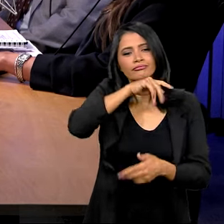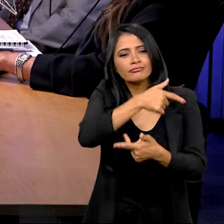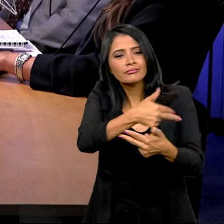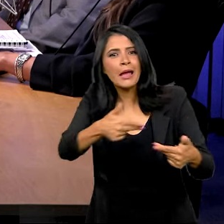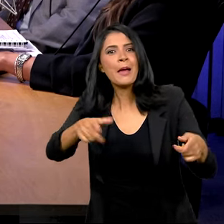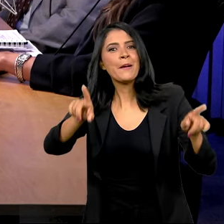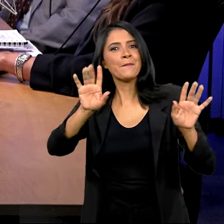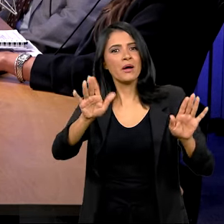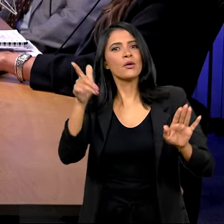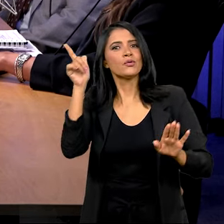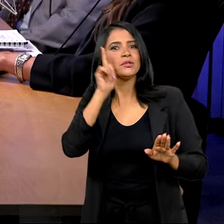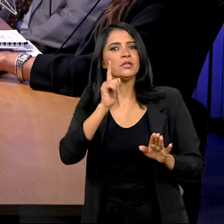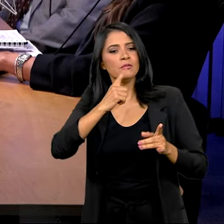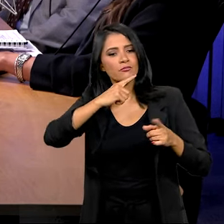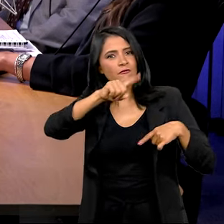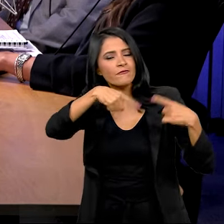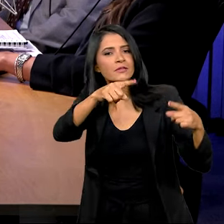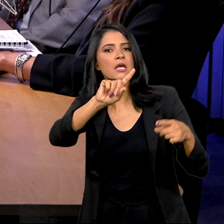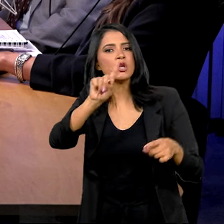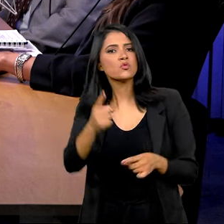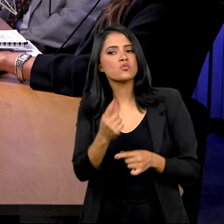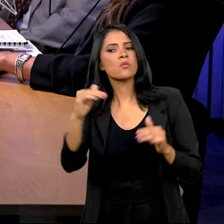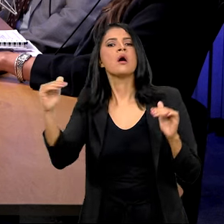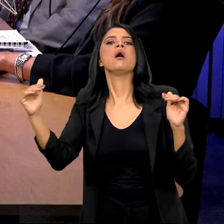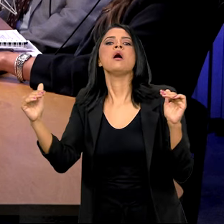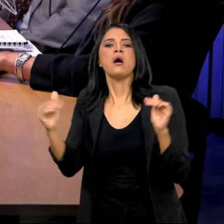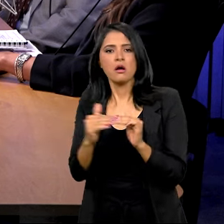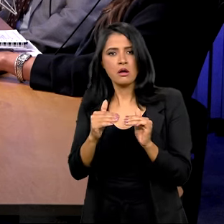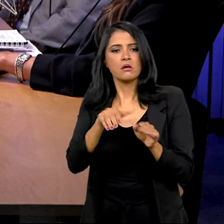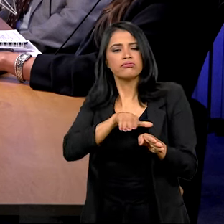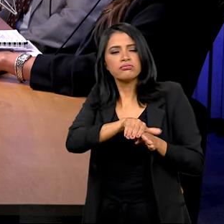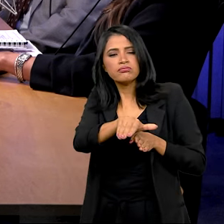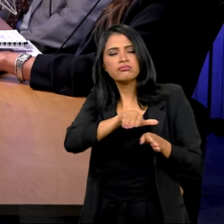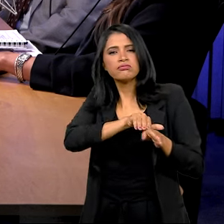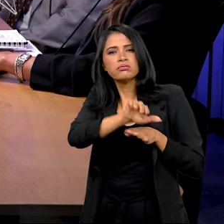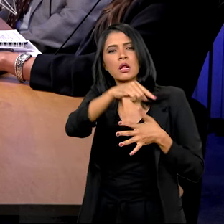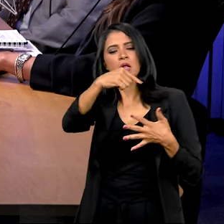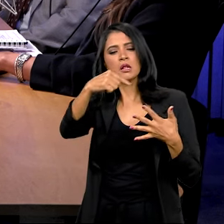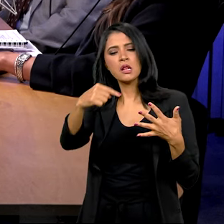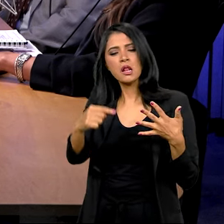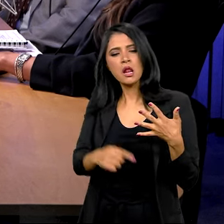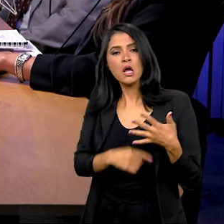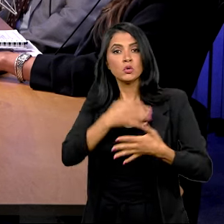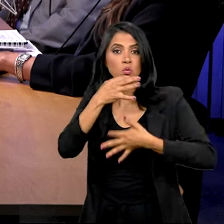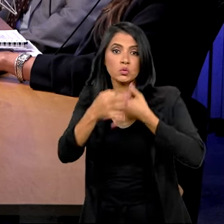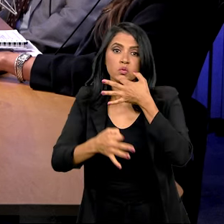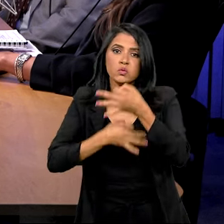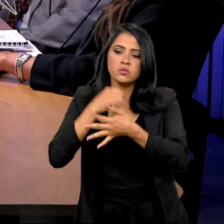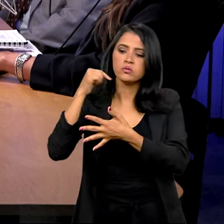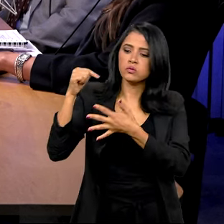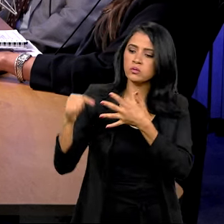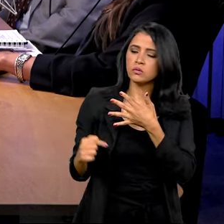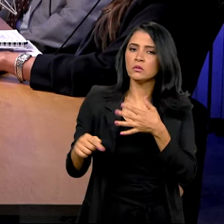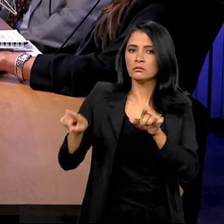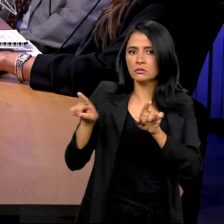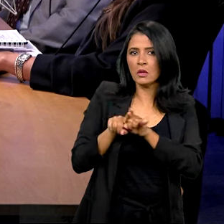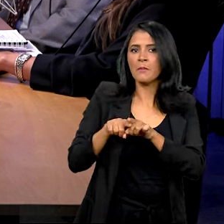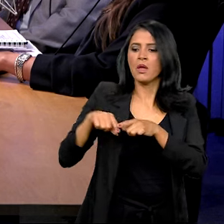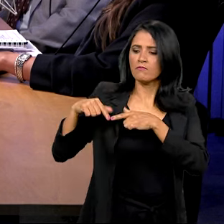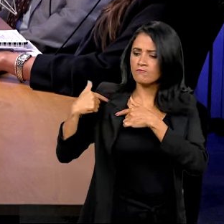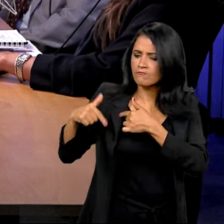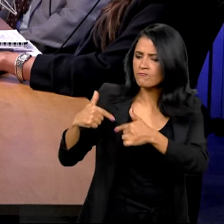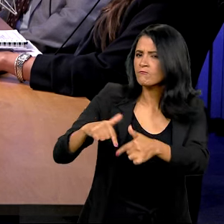conseguimos avançar muito num consenso eh de recomendações de sugestões e de